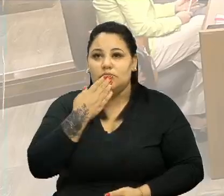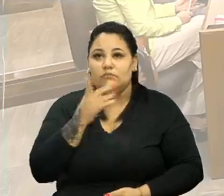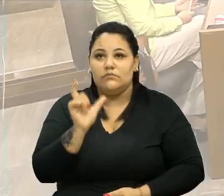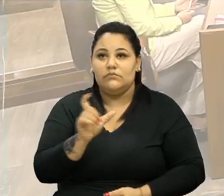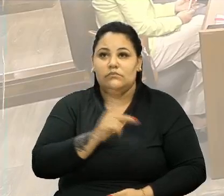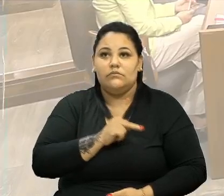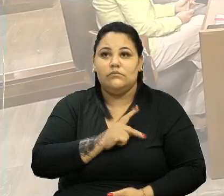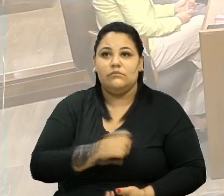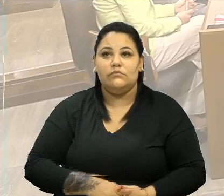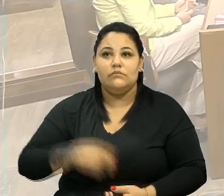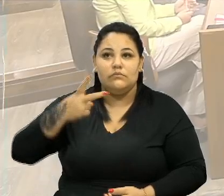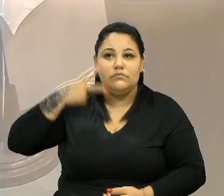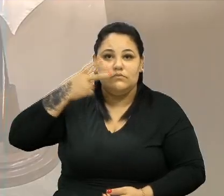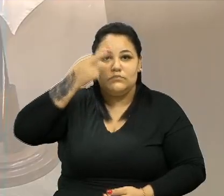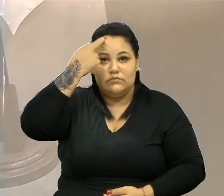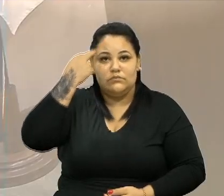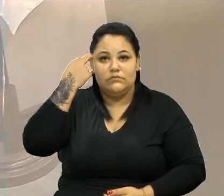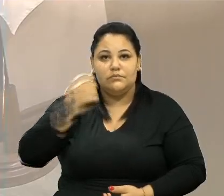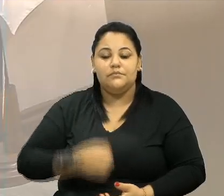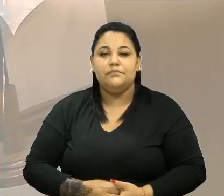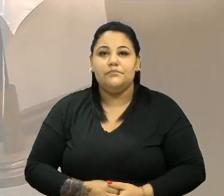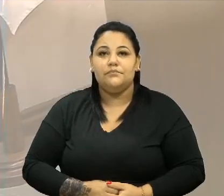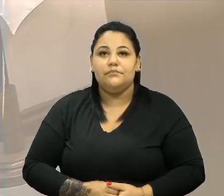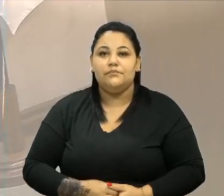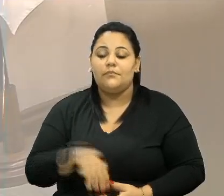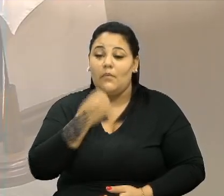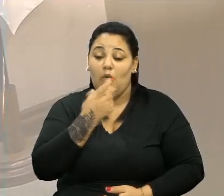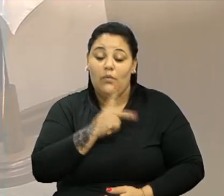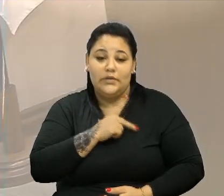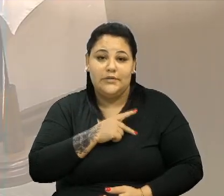Palavra, vereador Rafael Bueno. Bom, presidente, eu quero